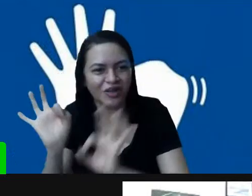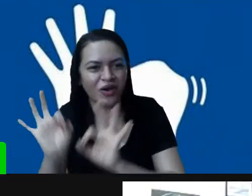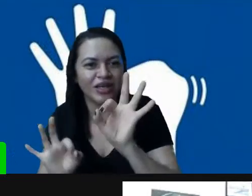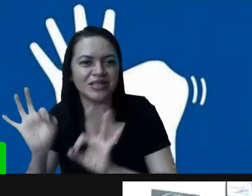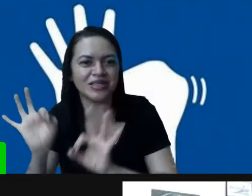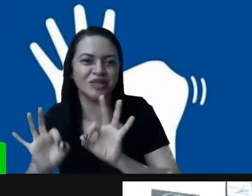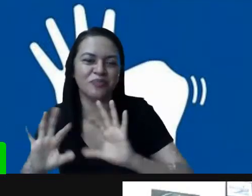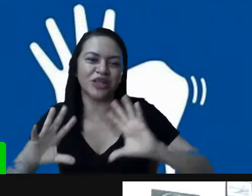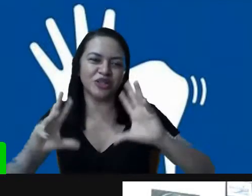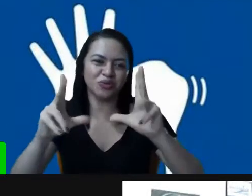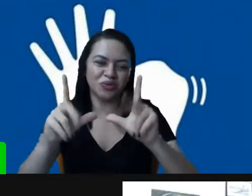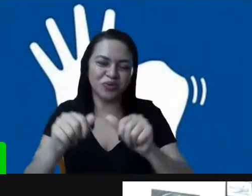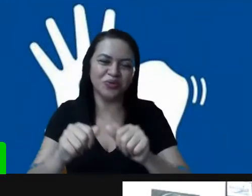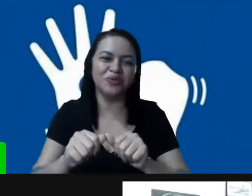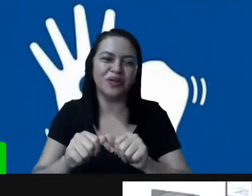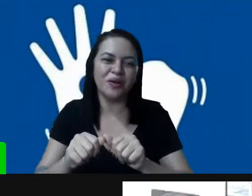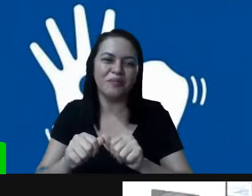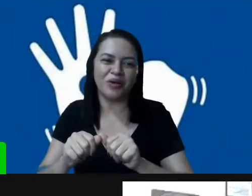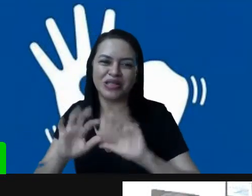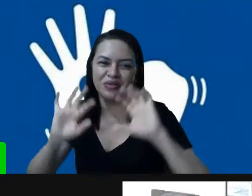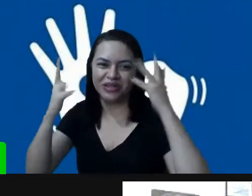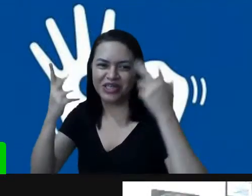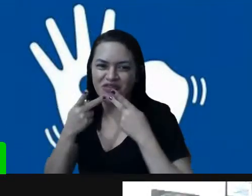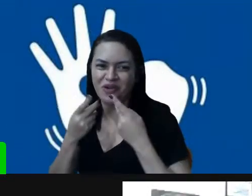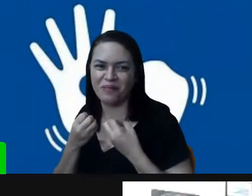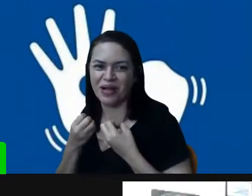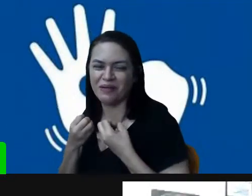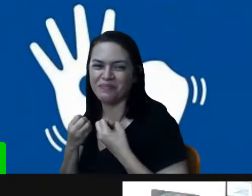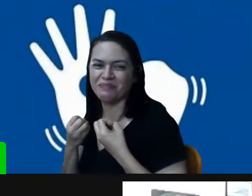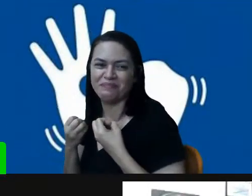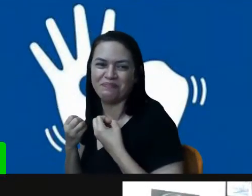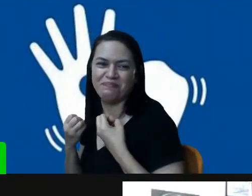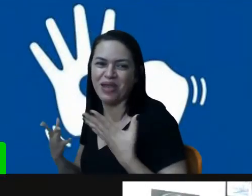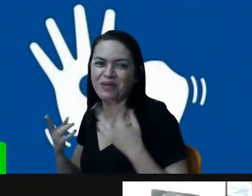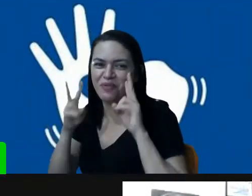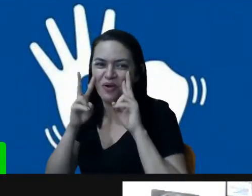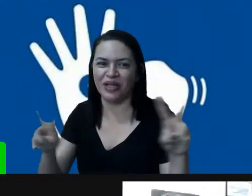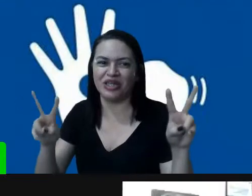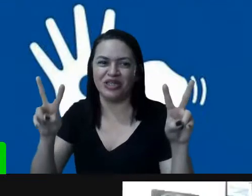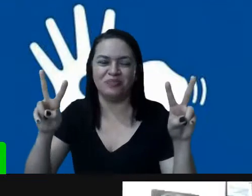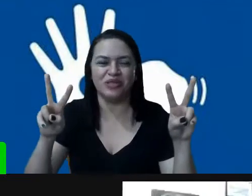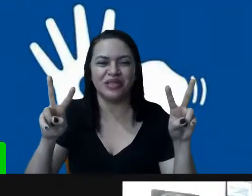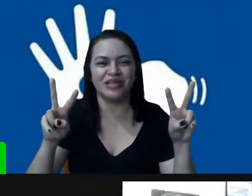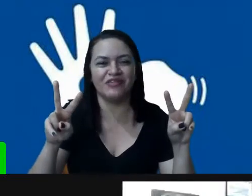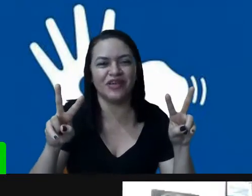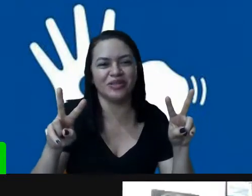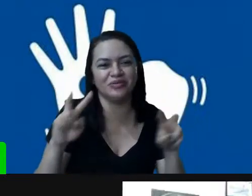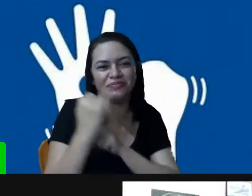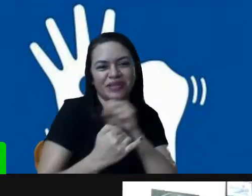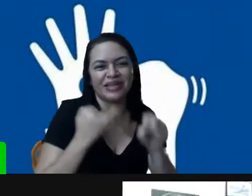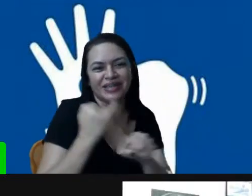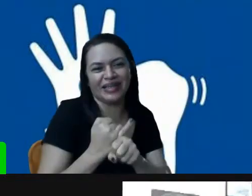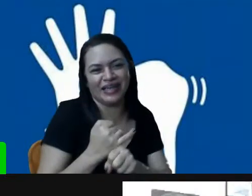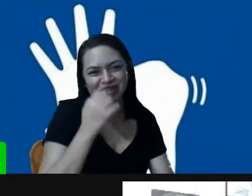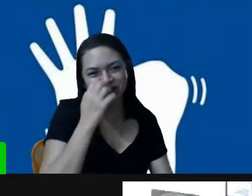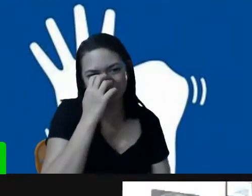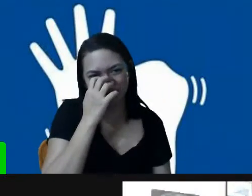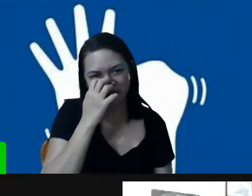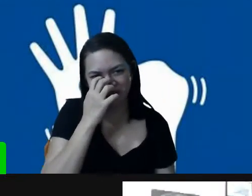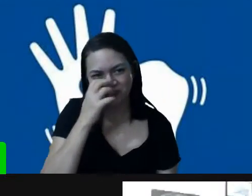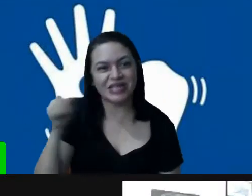aqui organizando para que tudo possa acontecer de forma bem boa, para que a gente possa estar vendo na